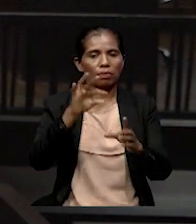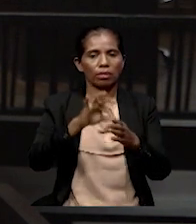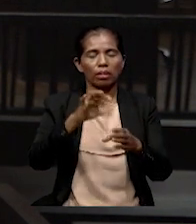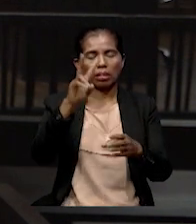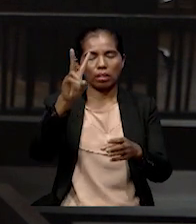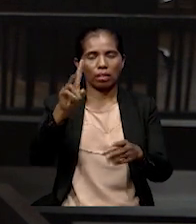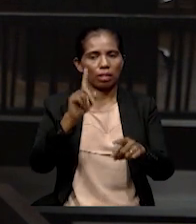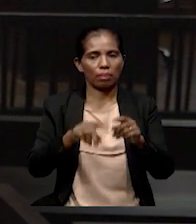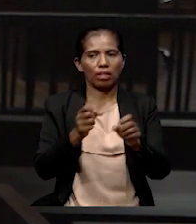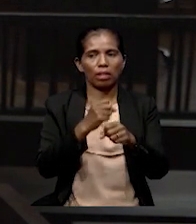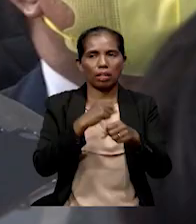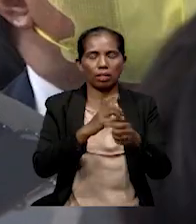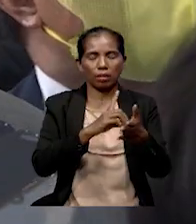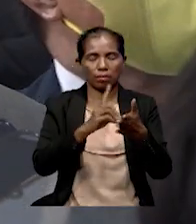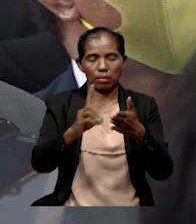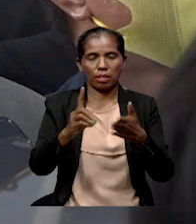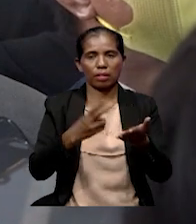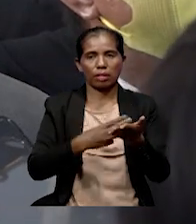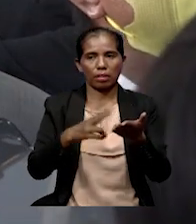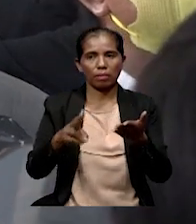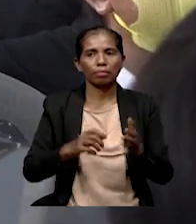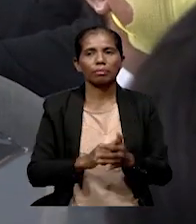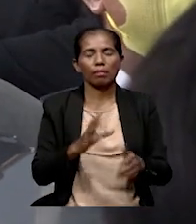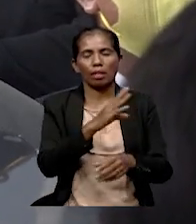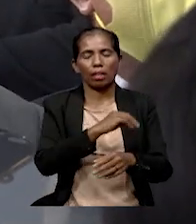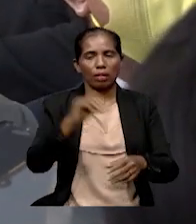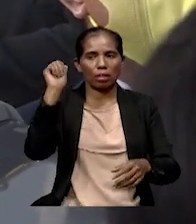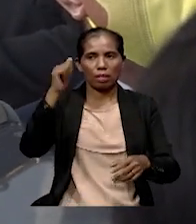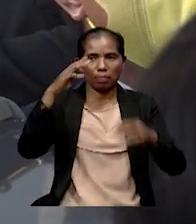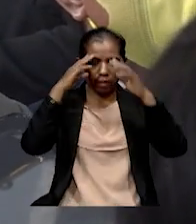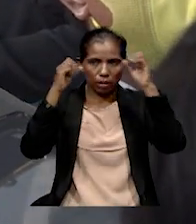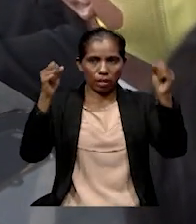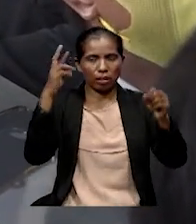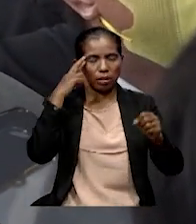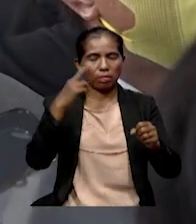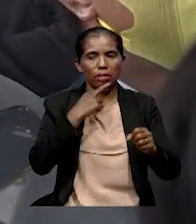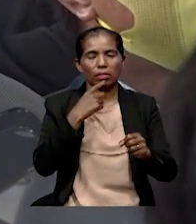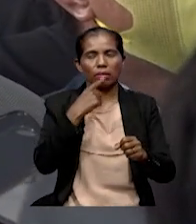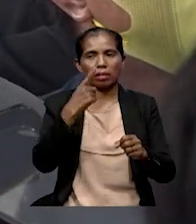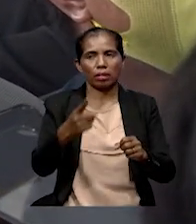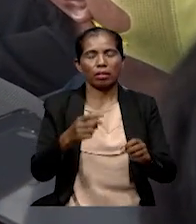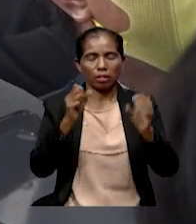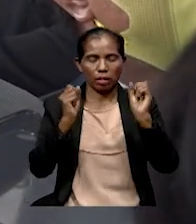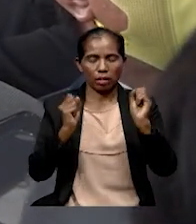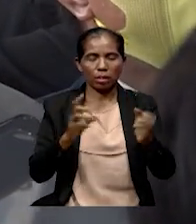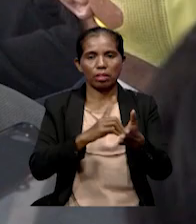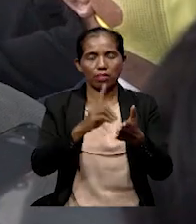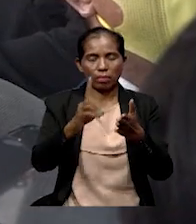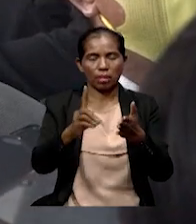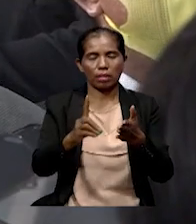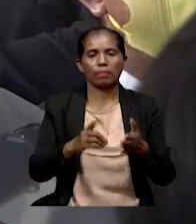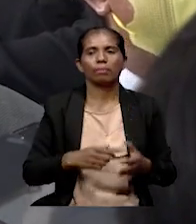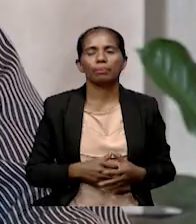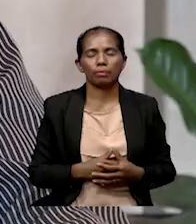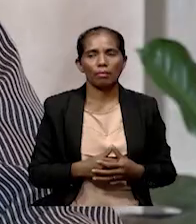halau campanha e Semana Santa. Nunemos candidato presidente da República, José Mozorda Hateten, se considera Semana Santa. Além de